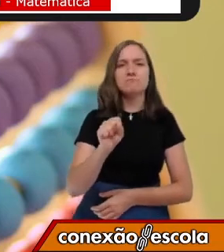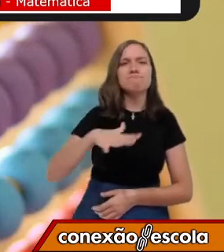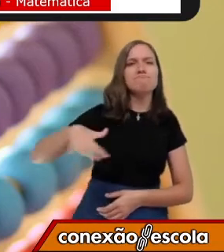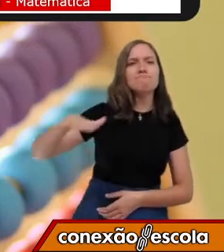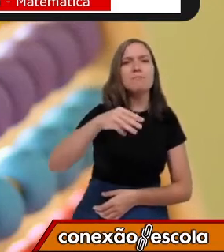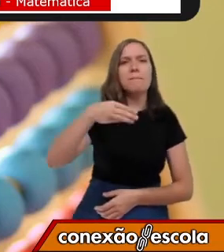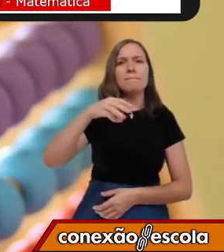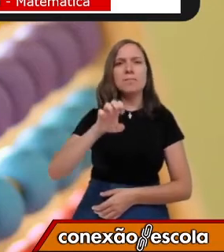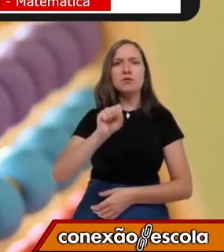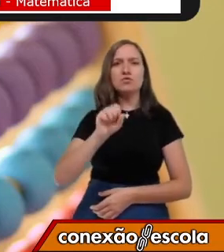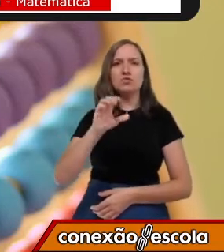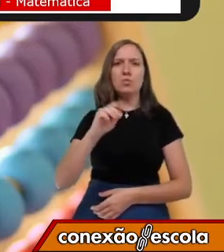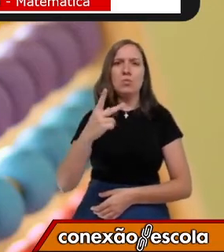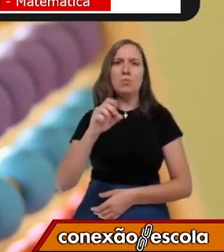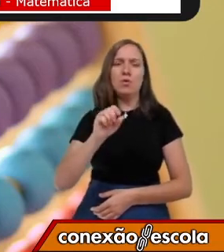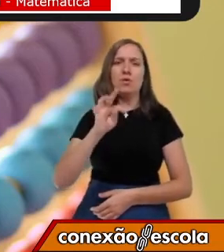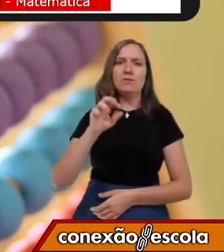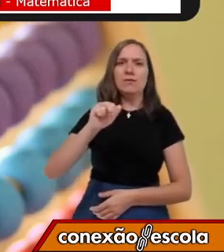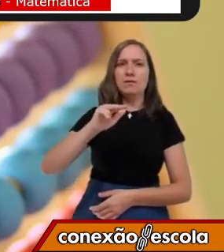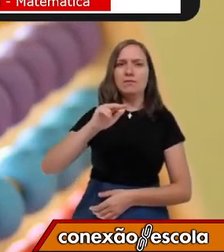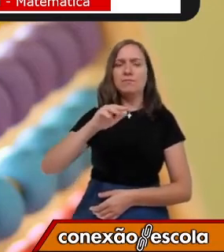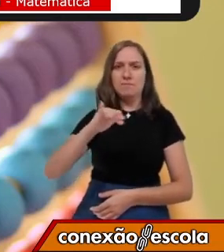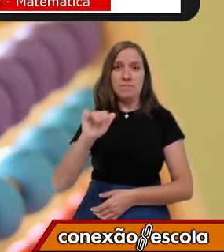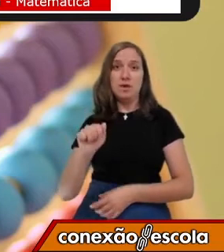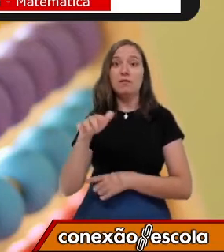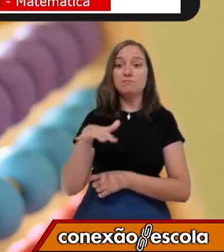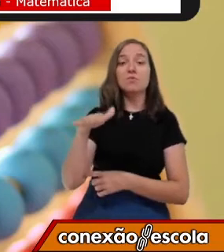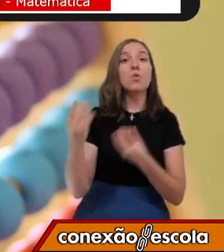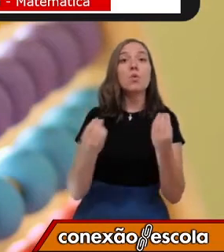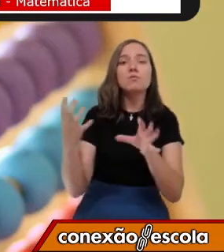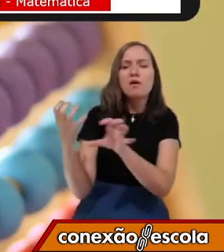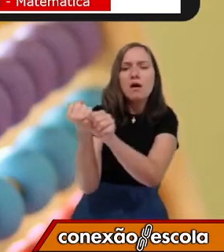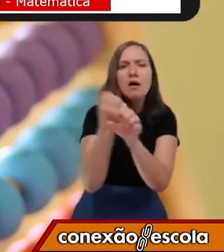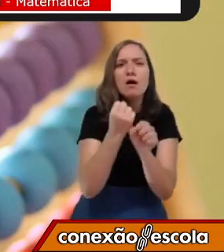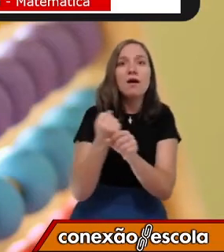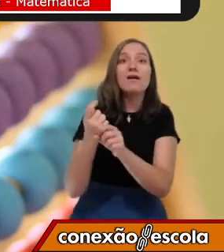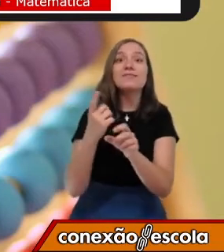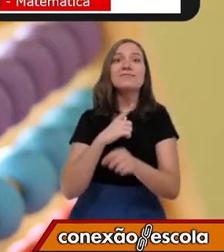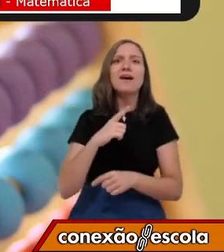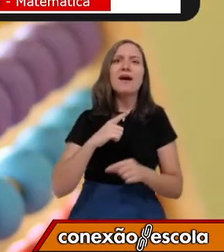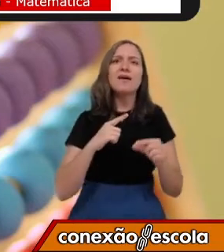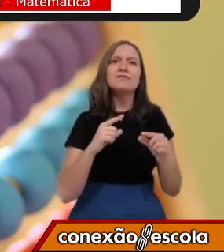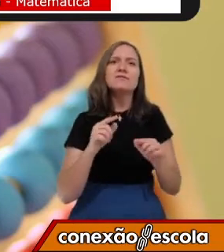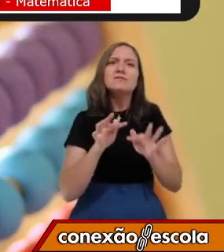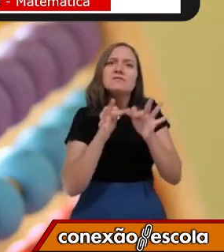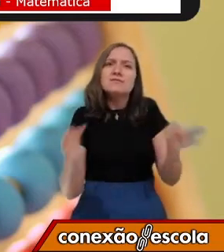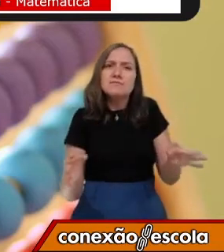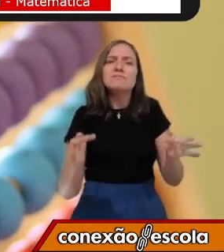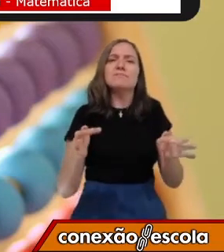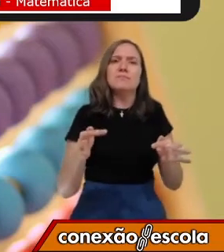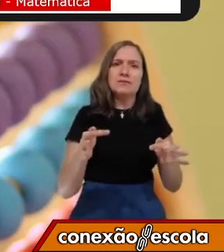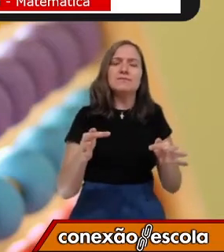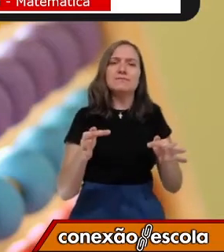eles tinham um modo muito peculiar de fazer as suas contagens. Eles faziam pequenos cones de